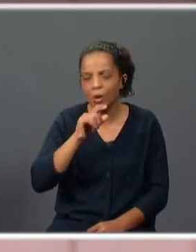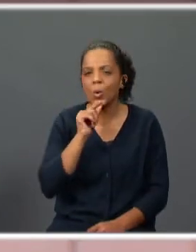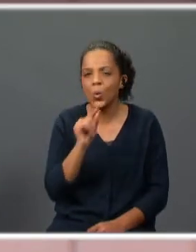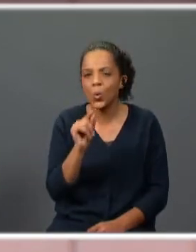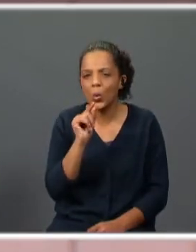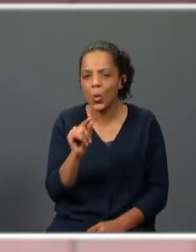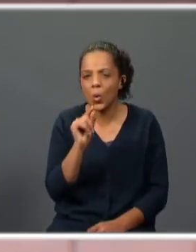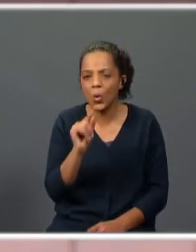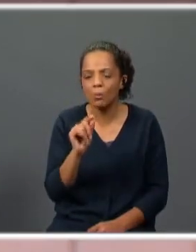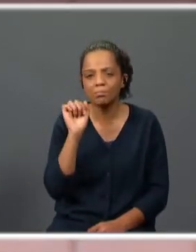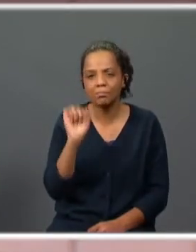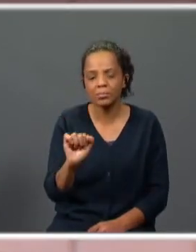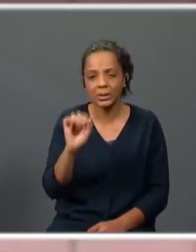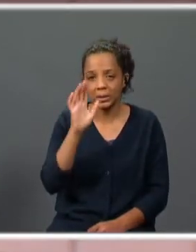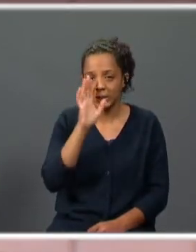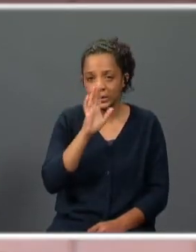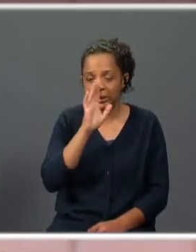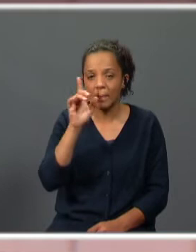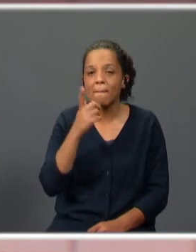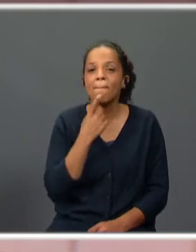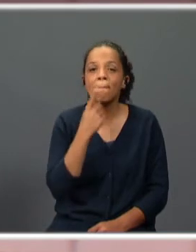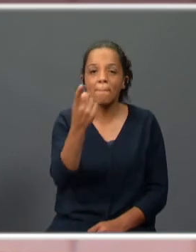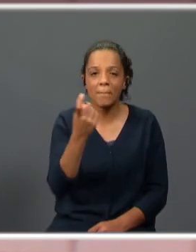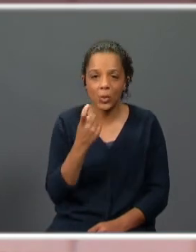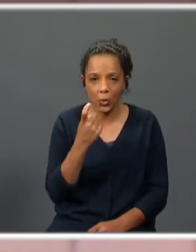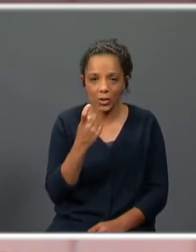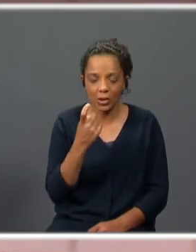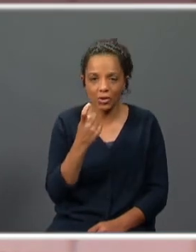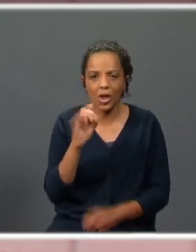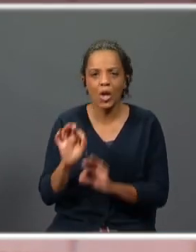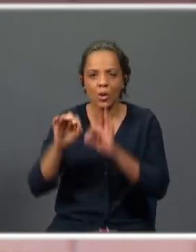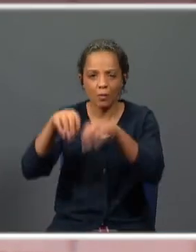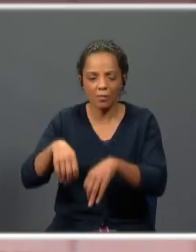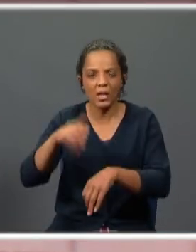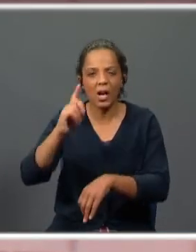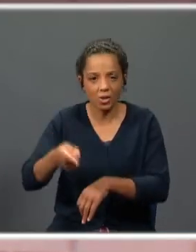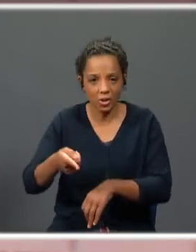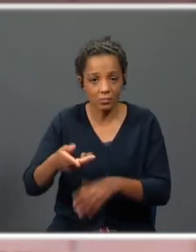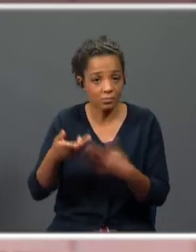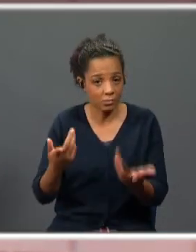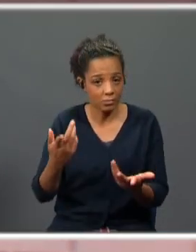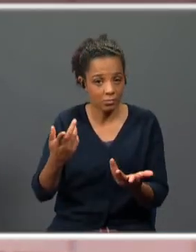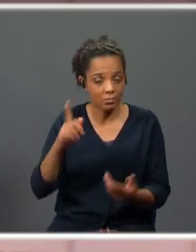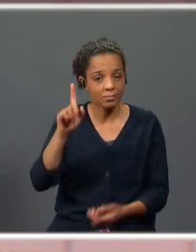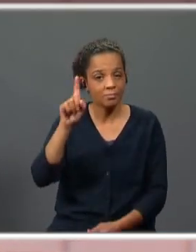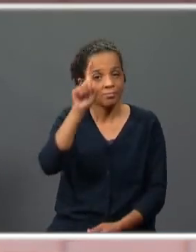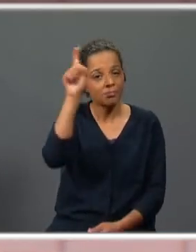pontuação que nós utilizamos quando fazemos perguntas? Quando queremos formular questões, é o ponto